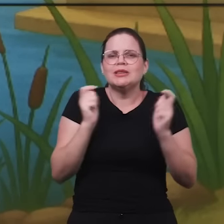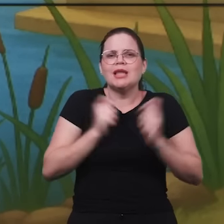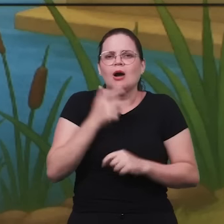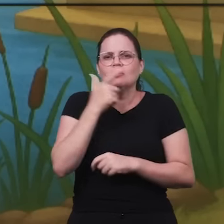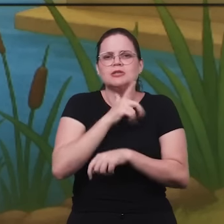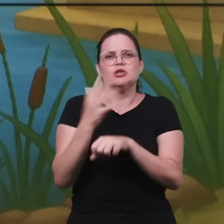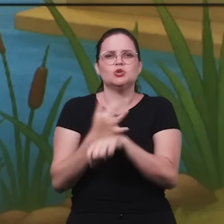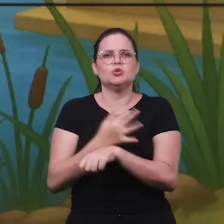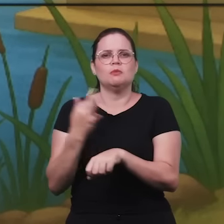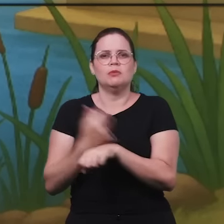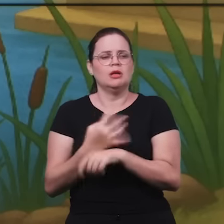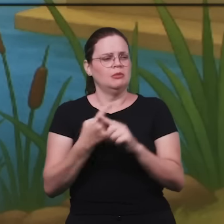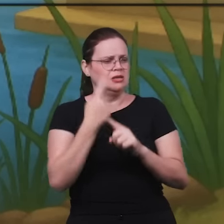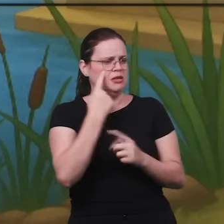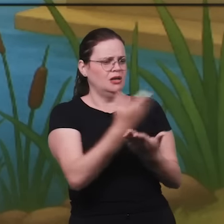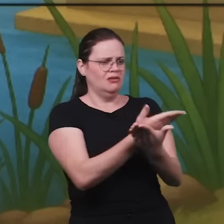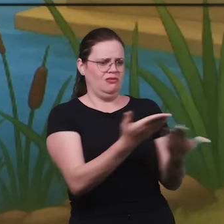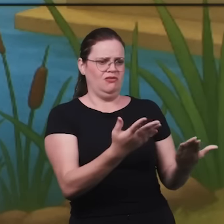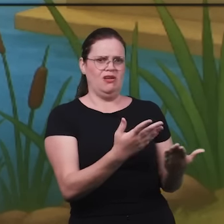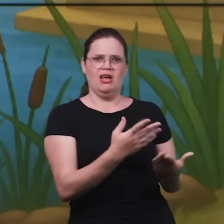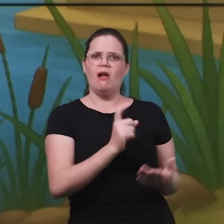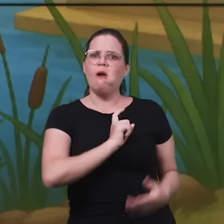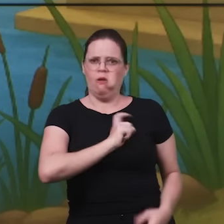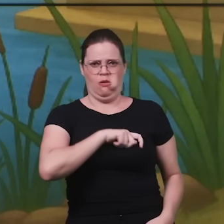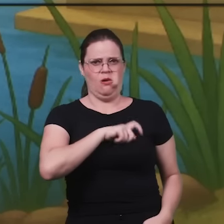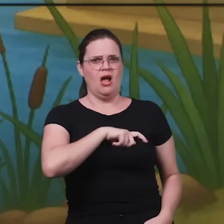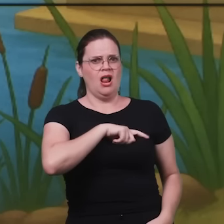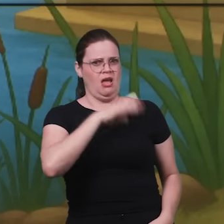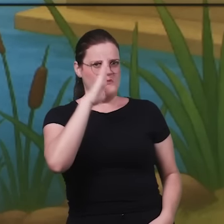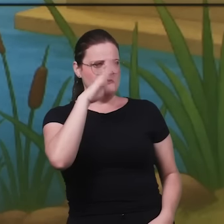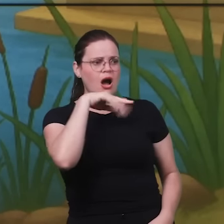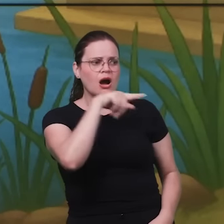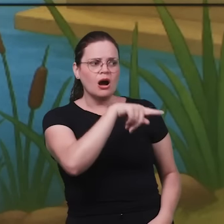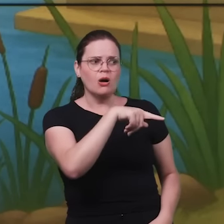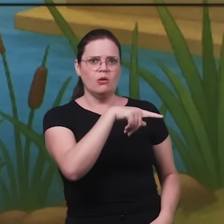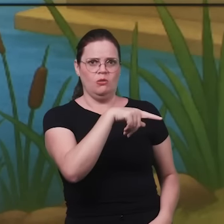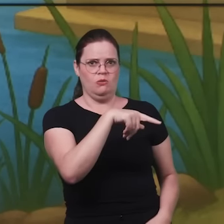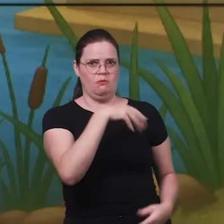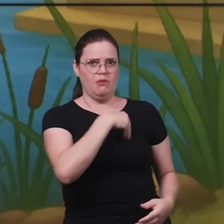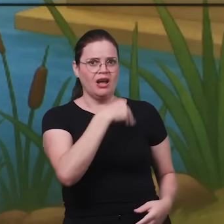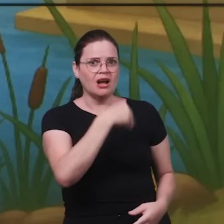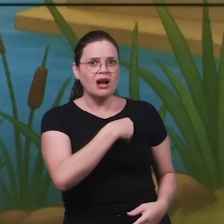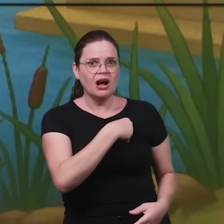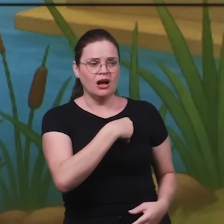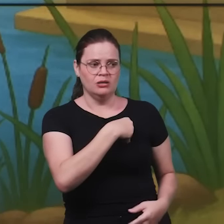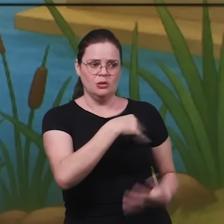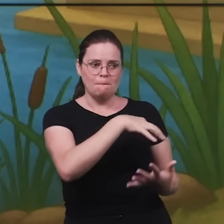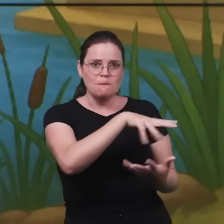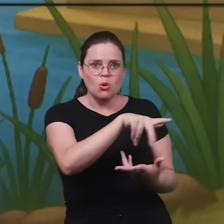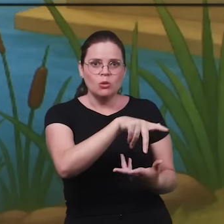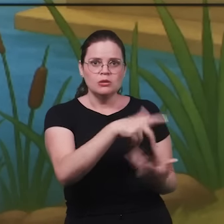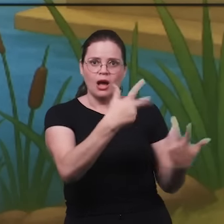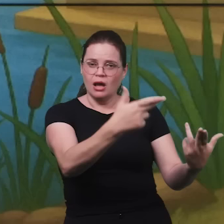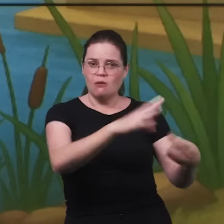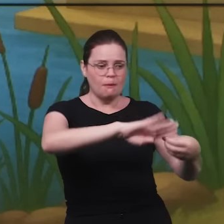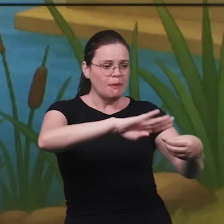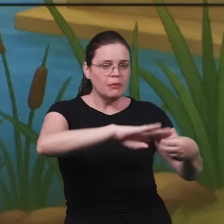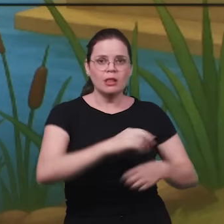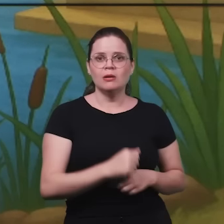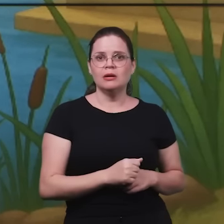gente. Com a história de Daniel, vemos que a Babilônia representa este mundo. E o banquete que Daniel